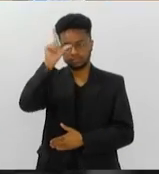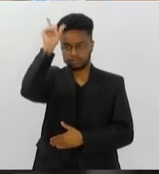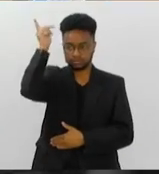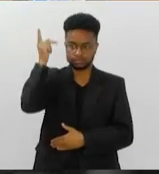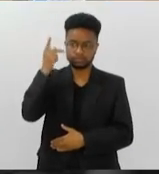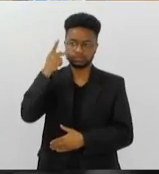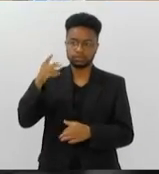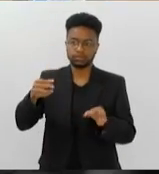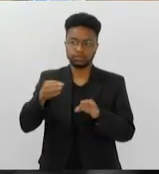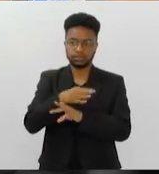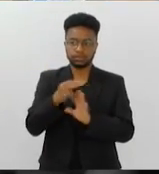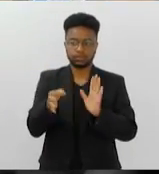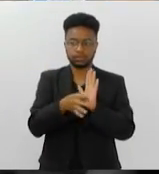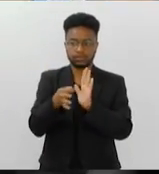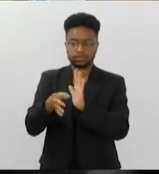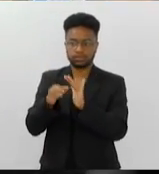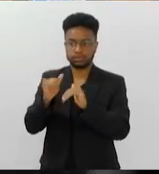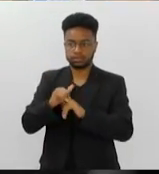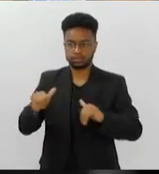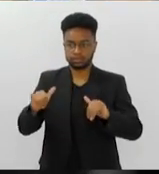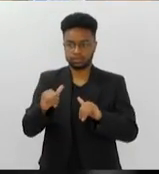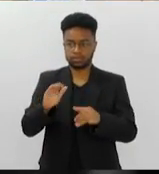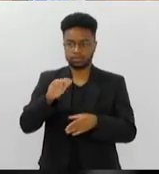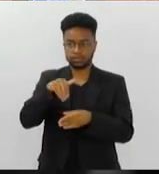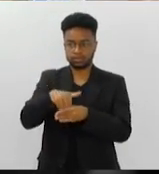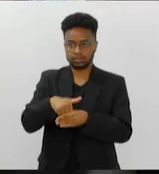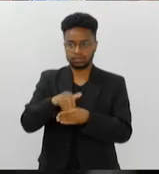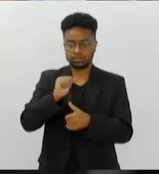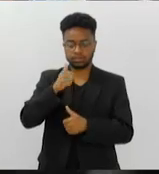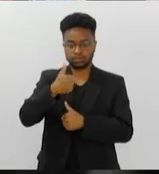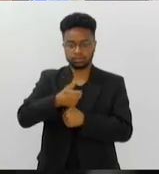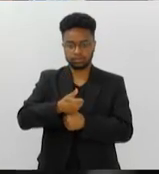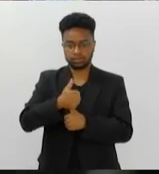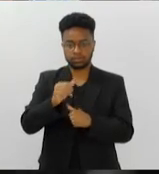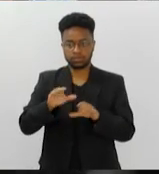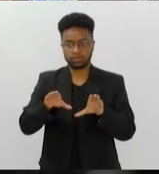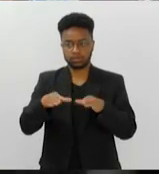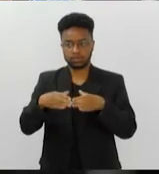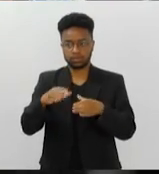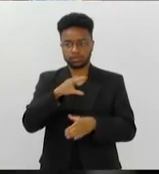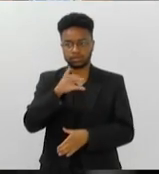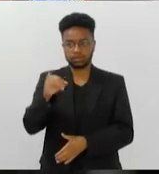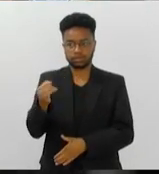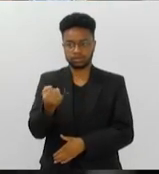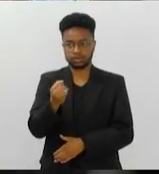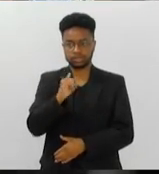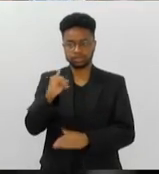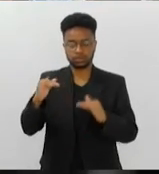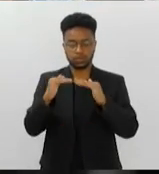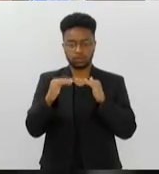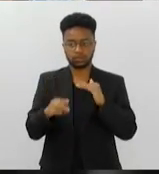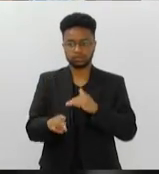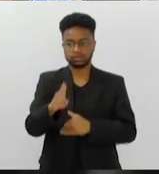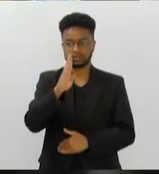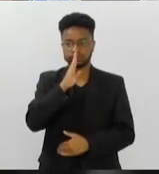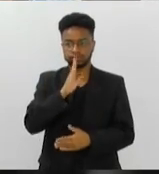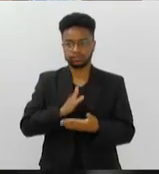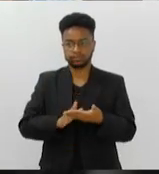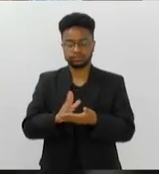Com os pareceres emitidos em votação, substitutivo da Comissão de Constituição e Justiça. Senhores que aprovam, permaneçam como